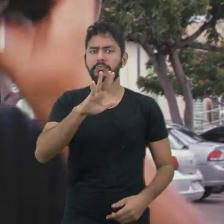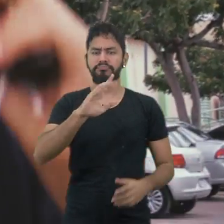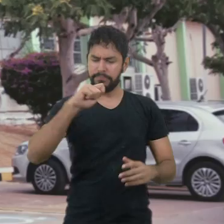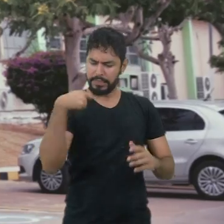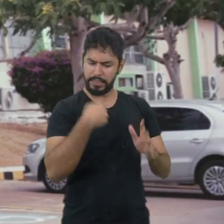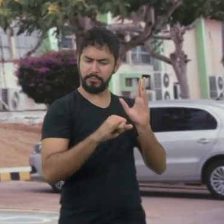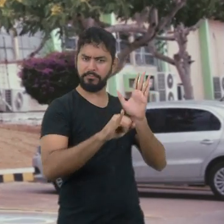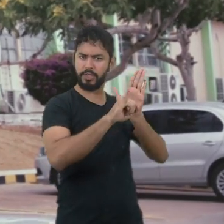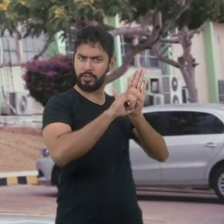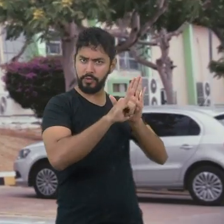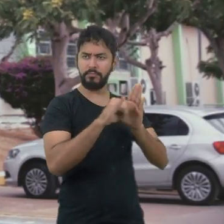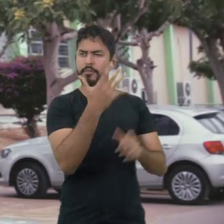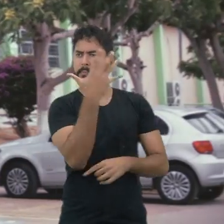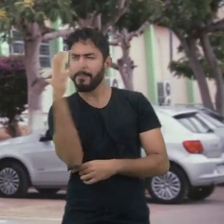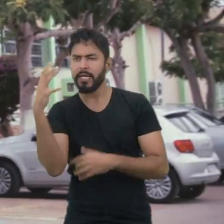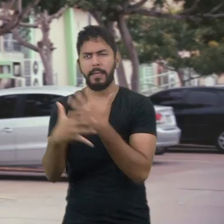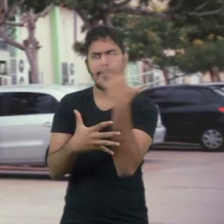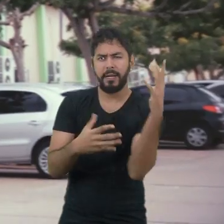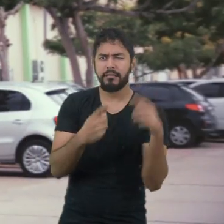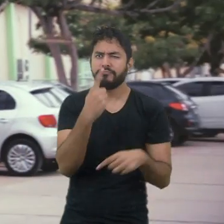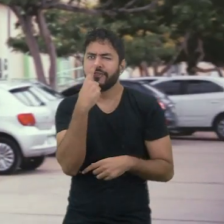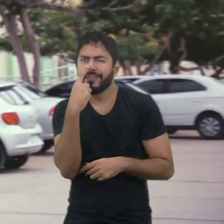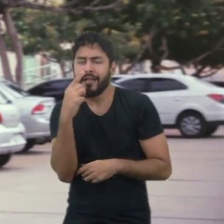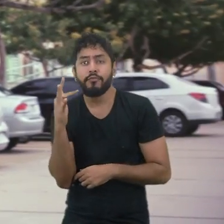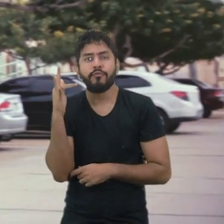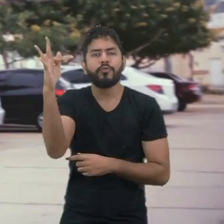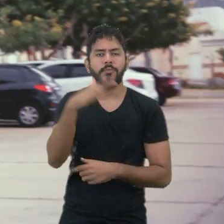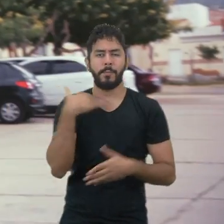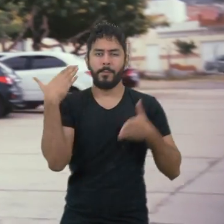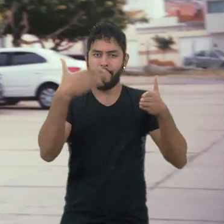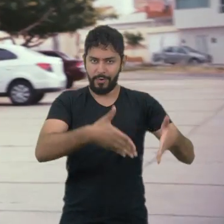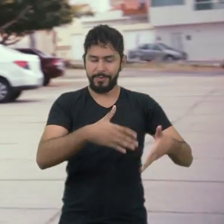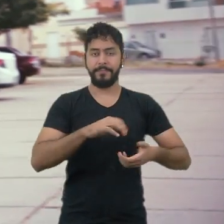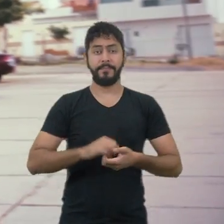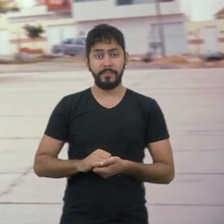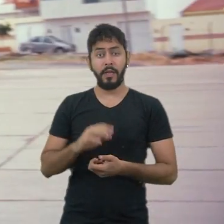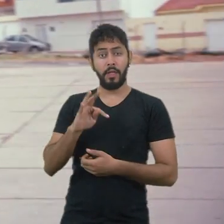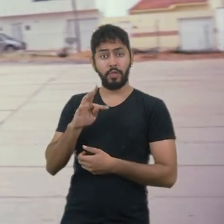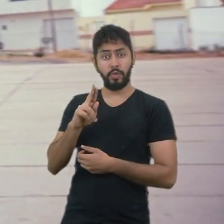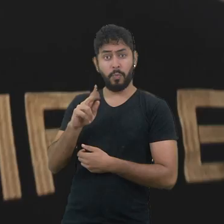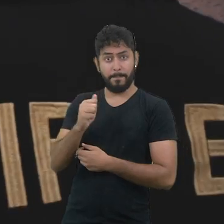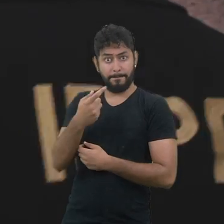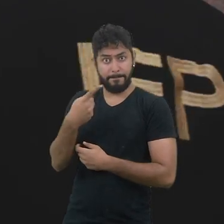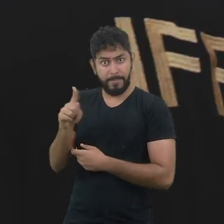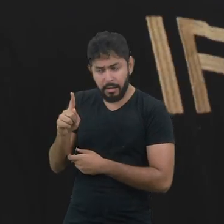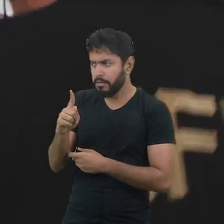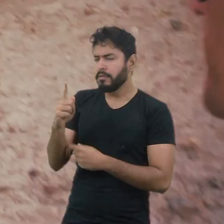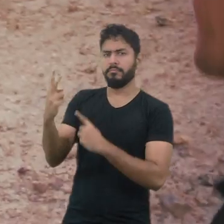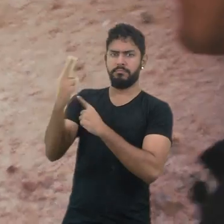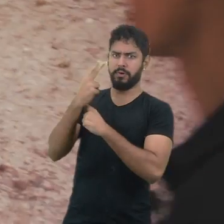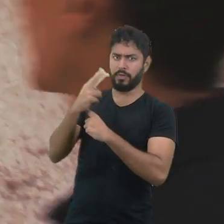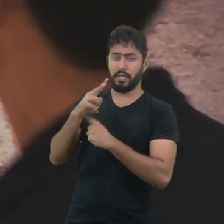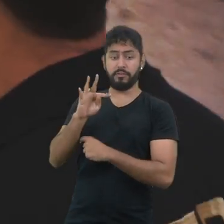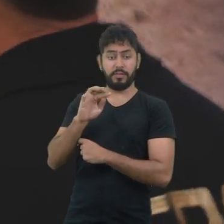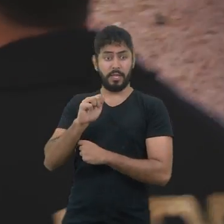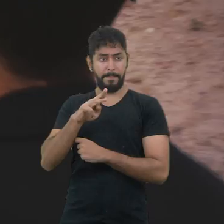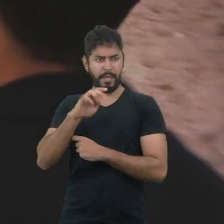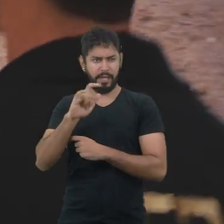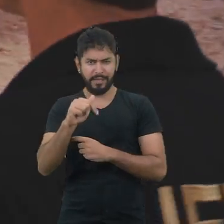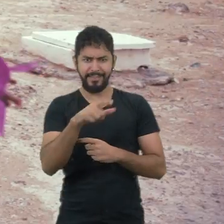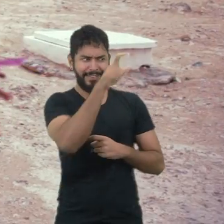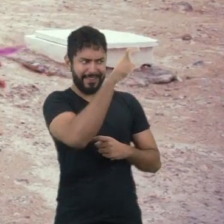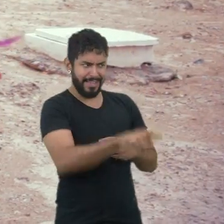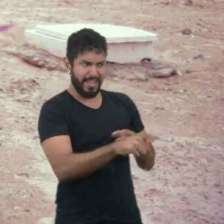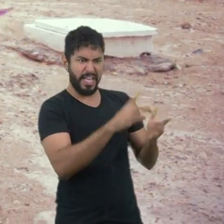umbigo, onde ainda será meu paradeiro. Se Tupã me protege por inteiro, Tamanho afugenta o